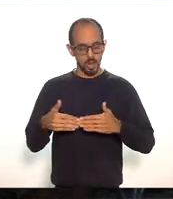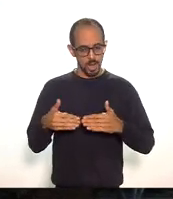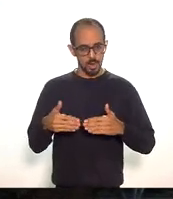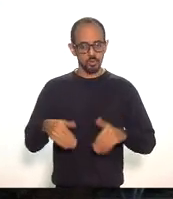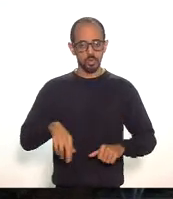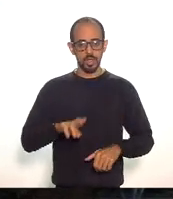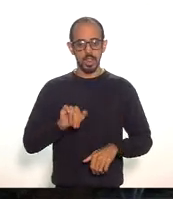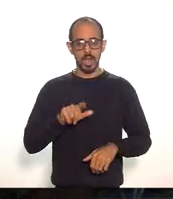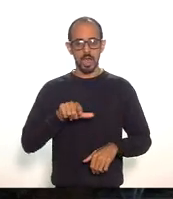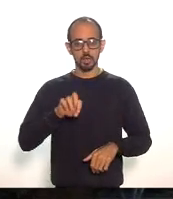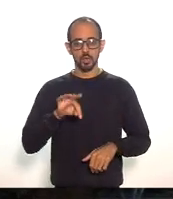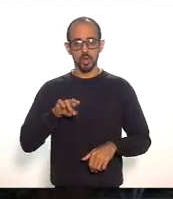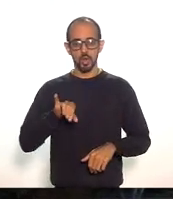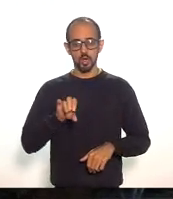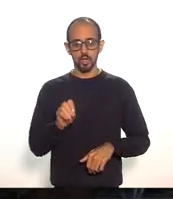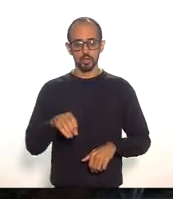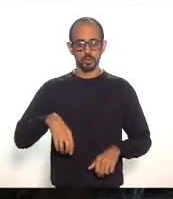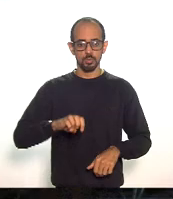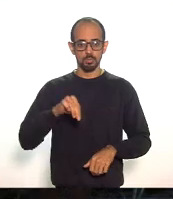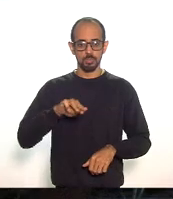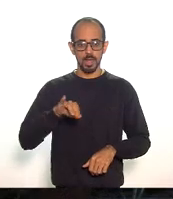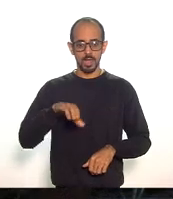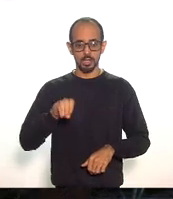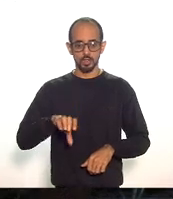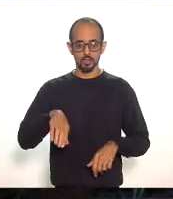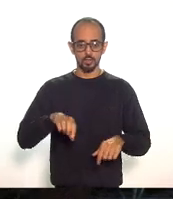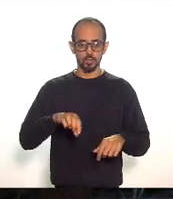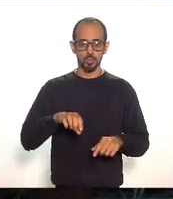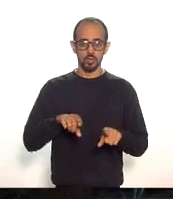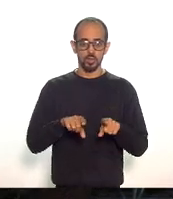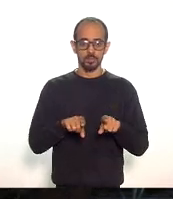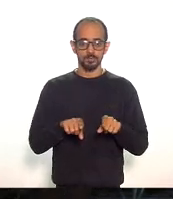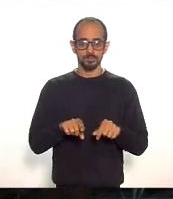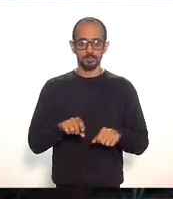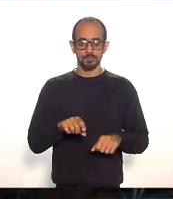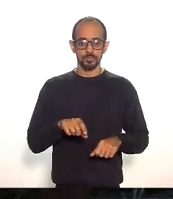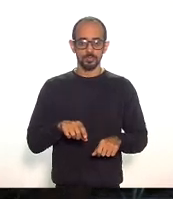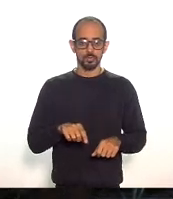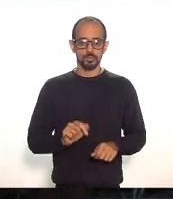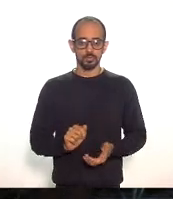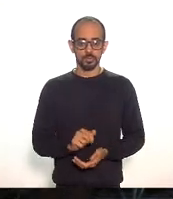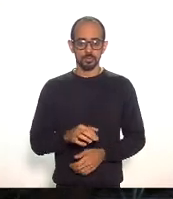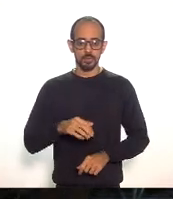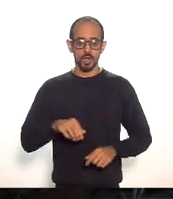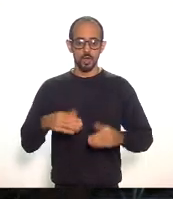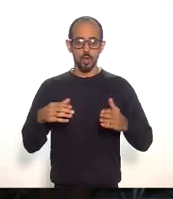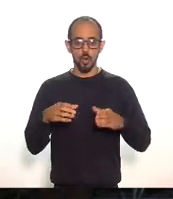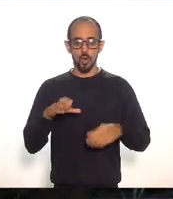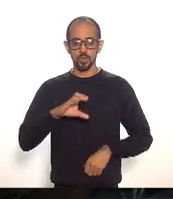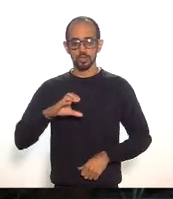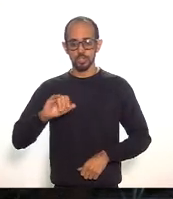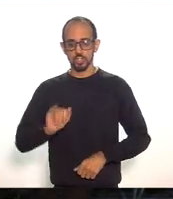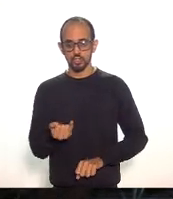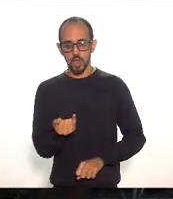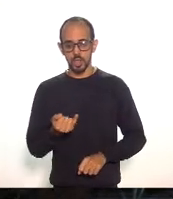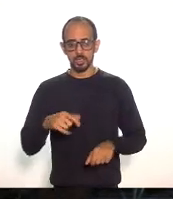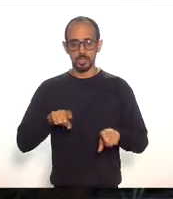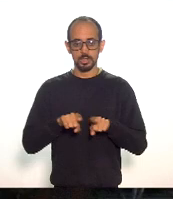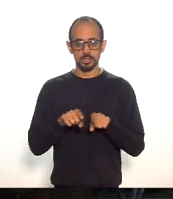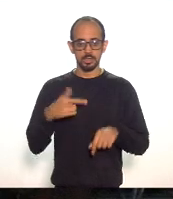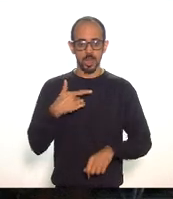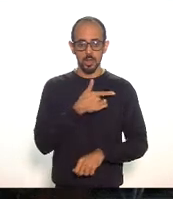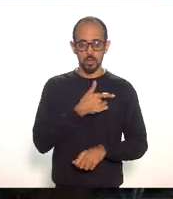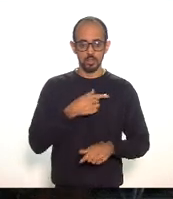deputado Márcio Pacheco, Marta Roça, Dionísio Lins e Márcio Canella. Pendendo de pareceres das comissões, Constituição e Justiça, de Saúde,